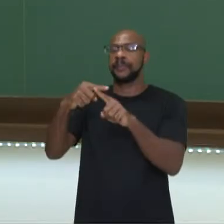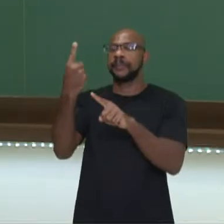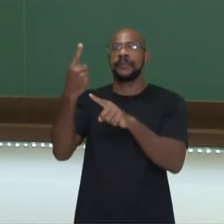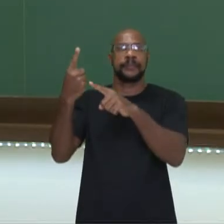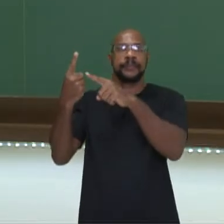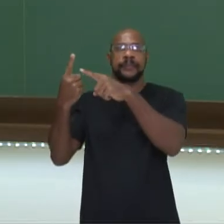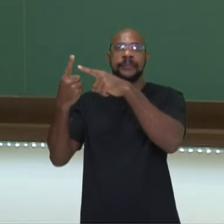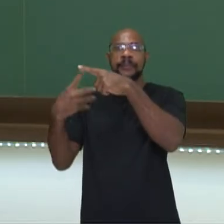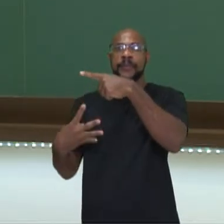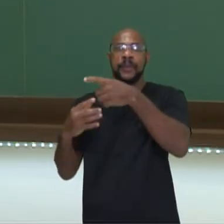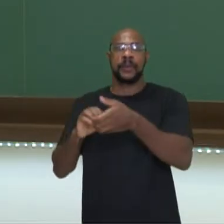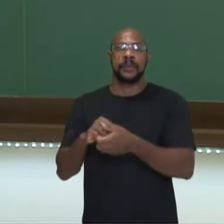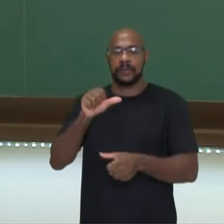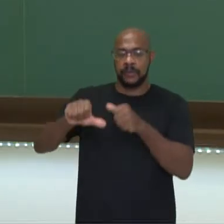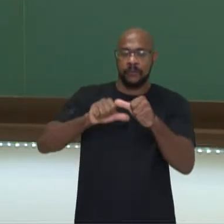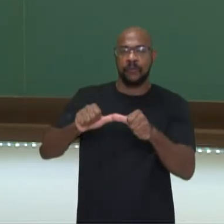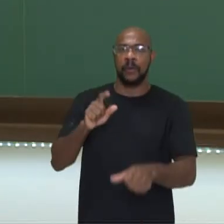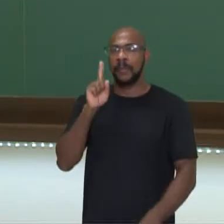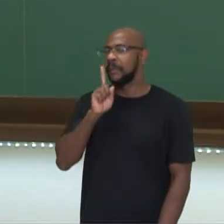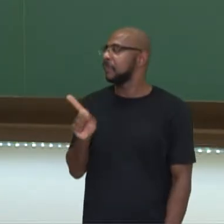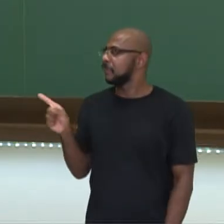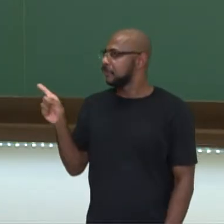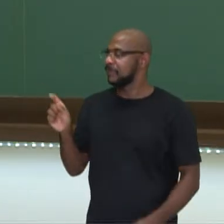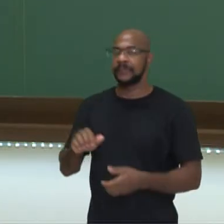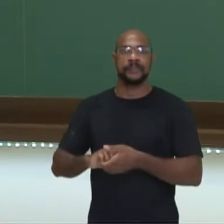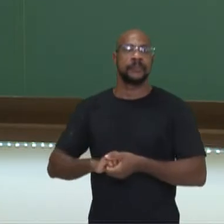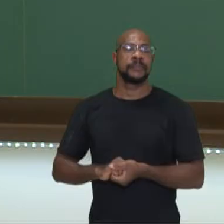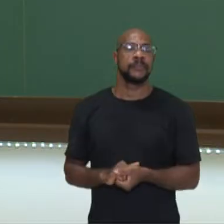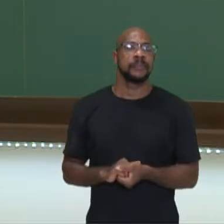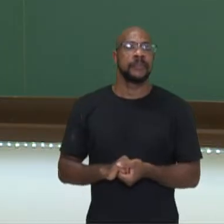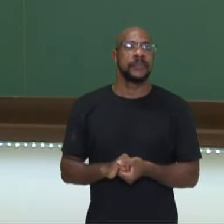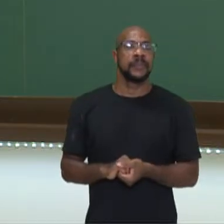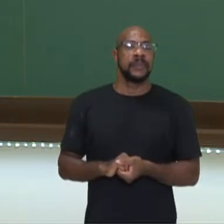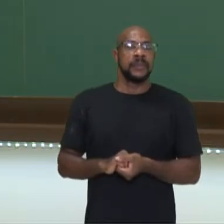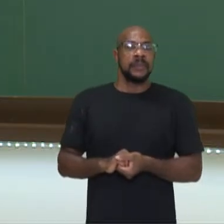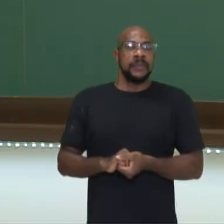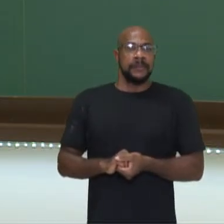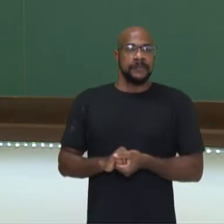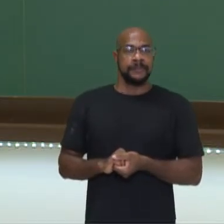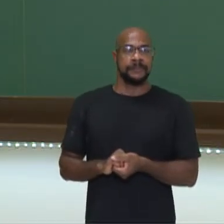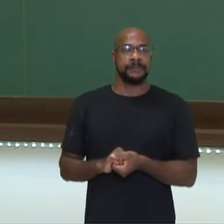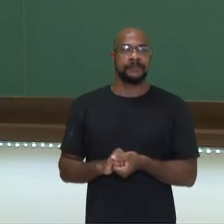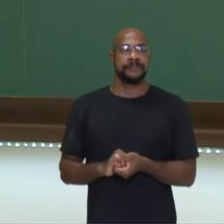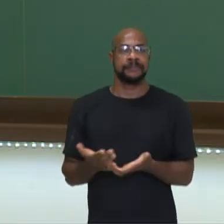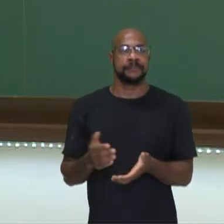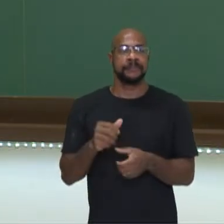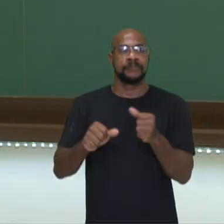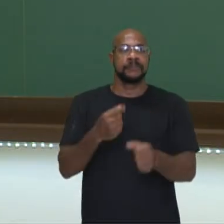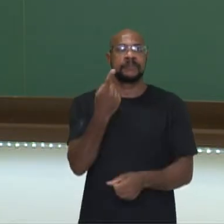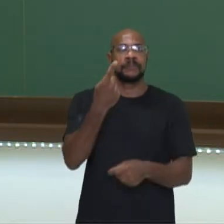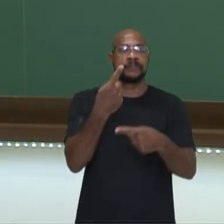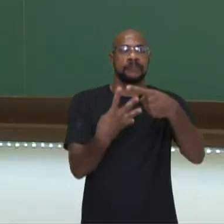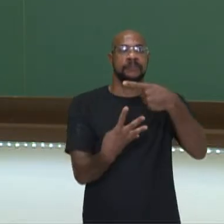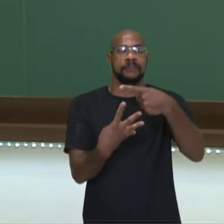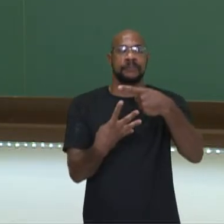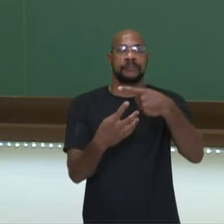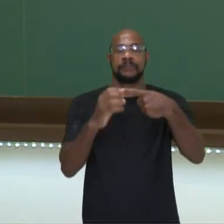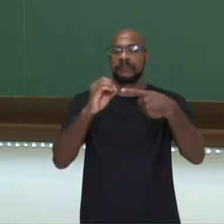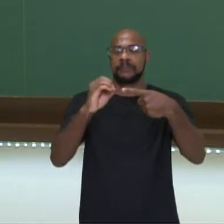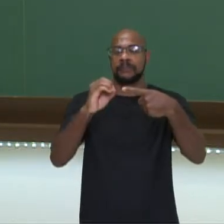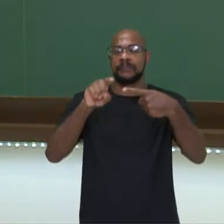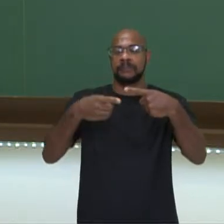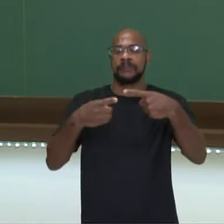em decimal. Fica menos 0,25. Então, vai ficar assim, ó. Esse menos 2,4 eu já vou escrever como